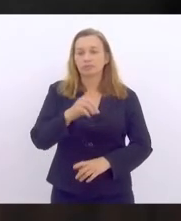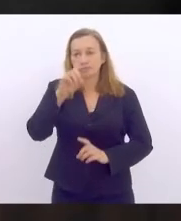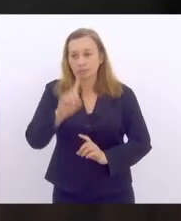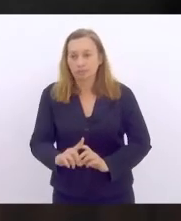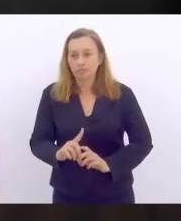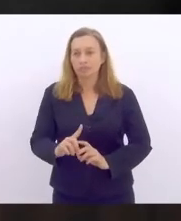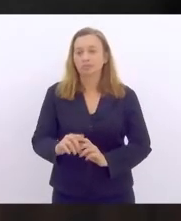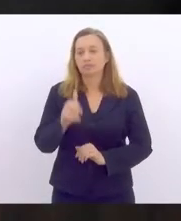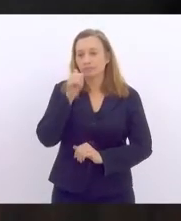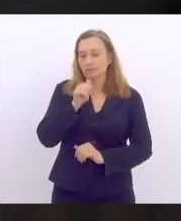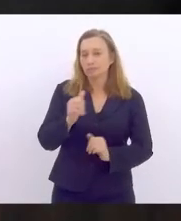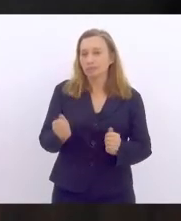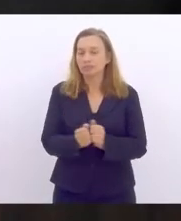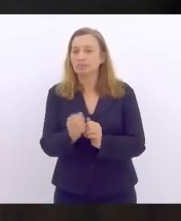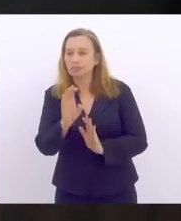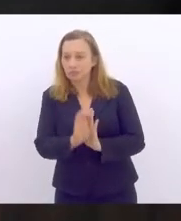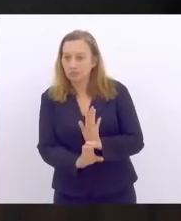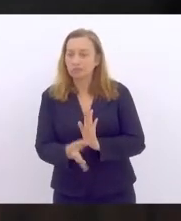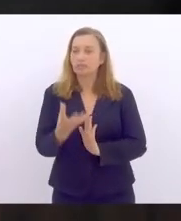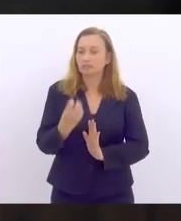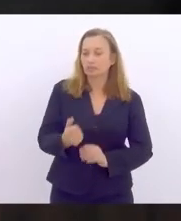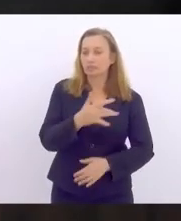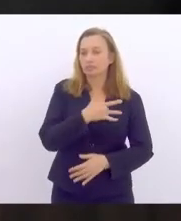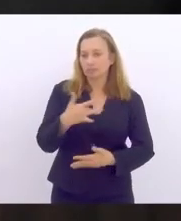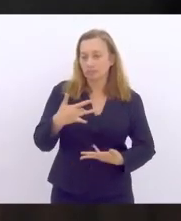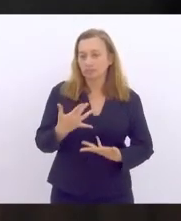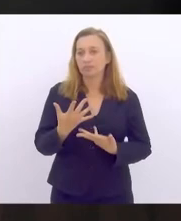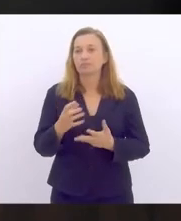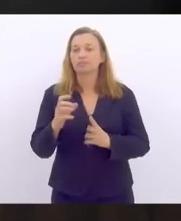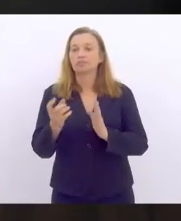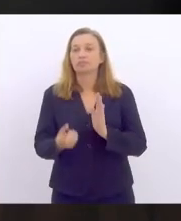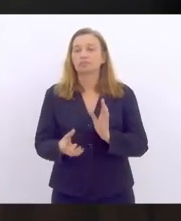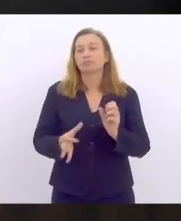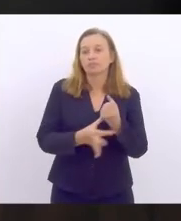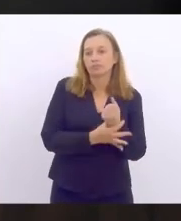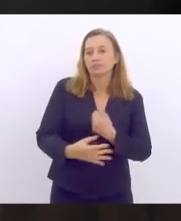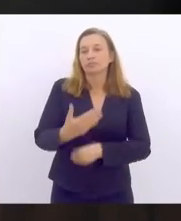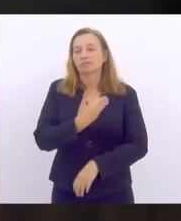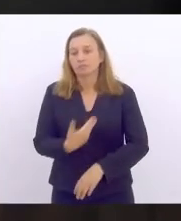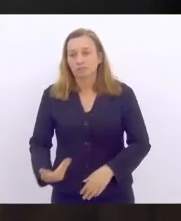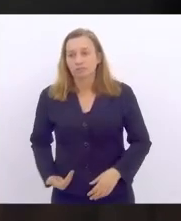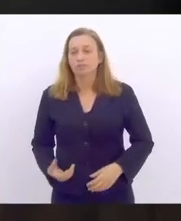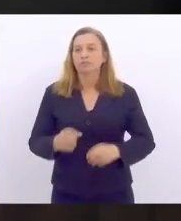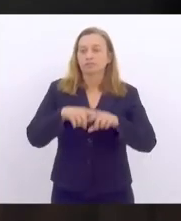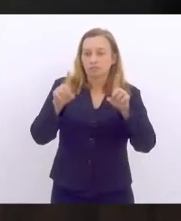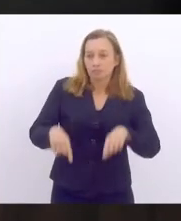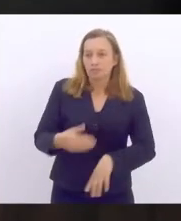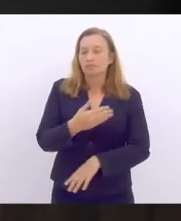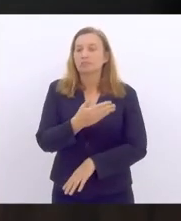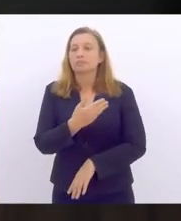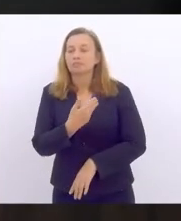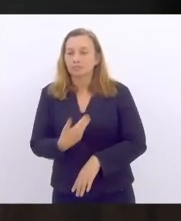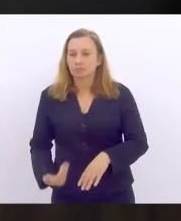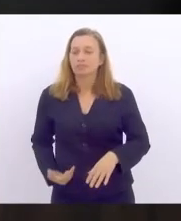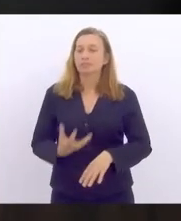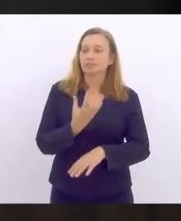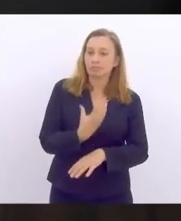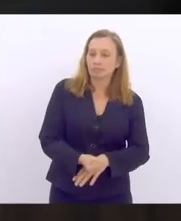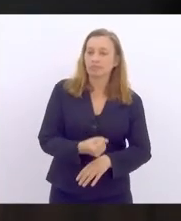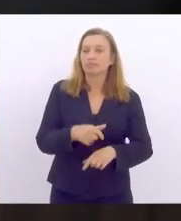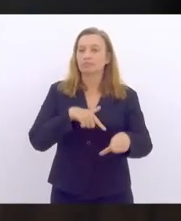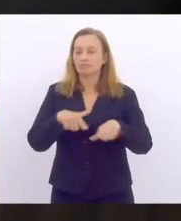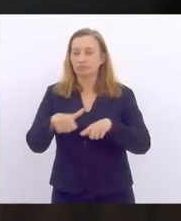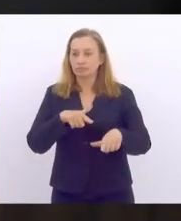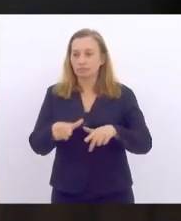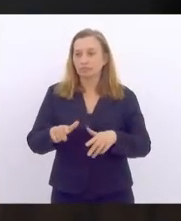com emendas. De saúde, favorável, segurança pública, assunto de polícia, favorável. Servidores públicos, favorável, trabalho, legislação